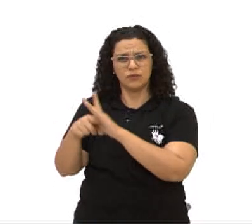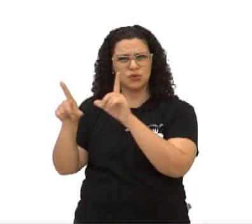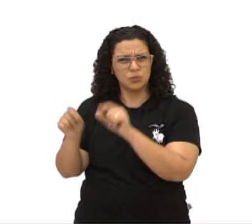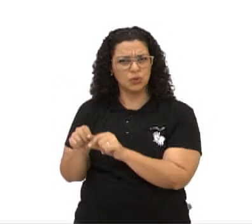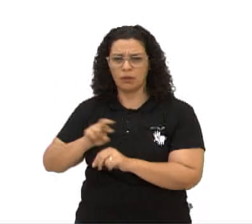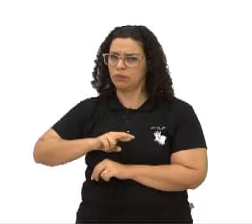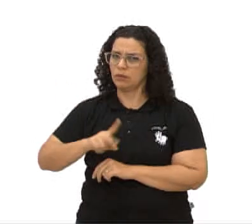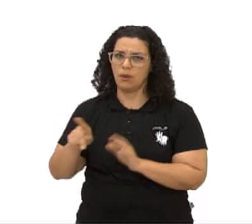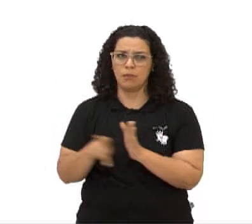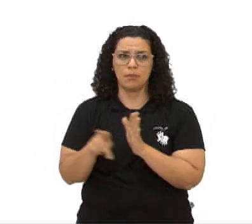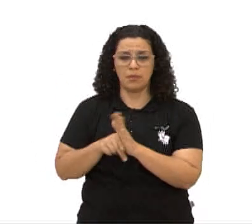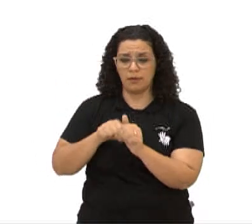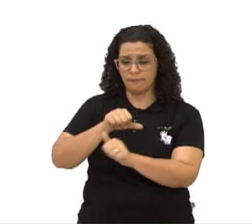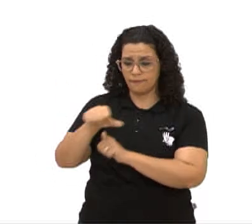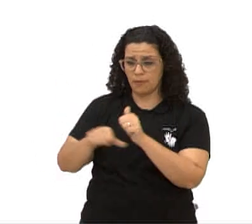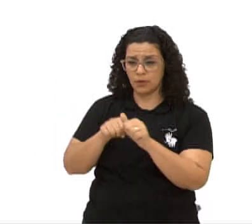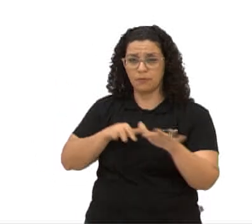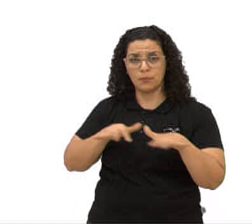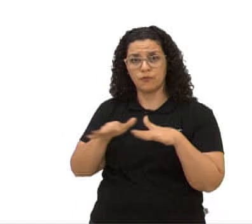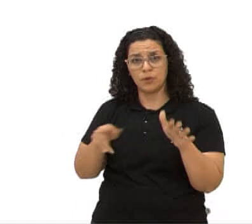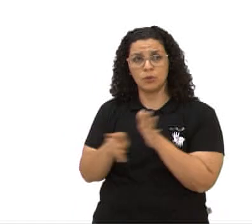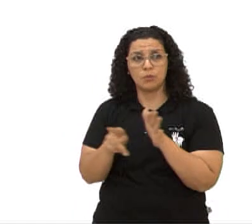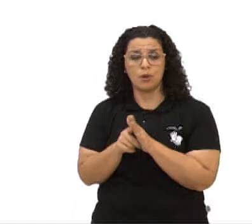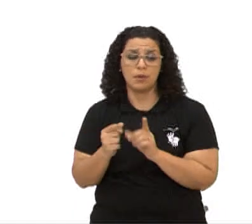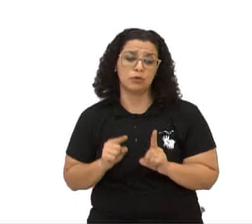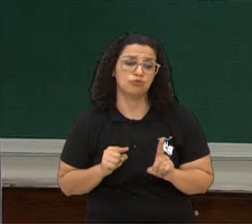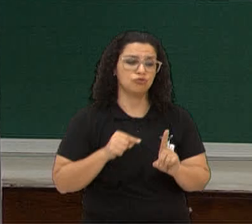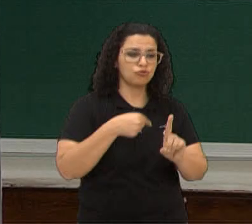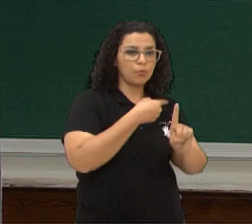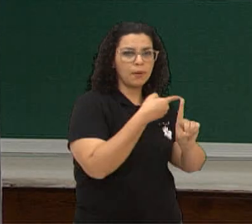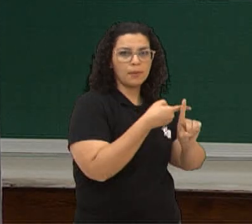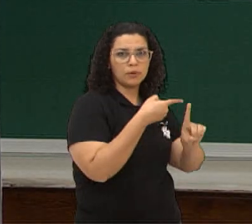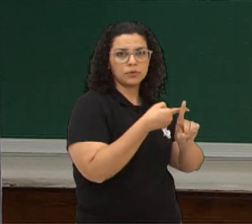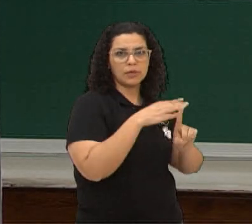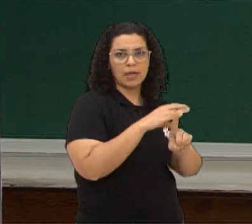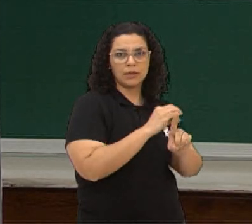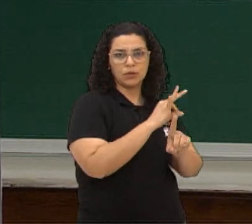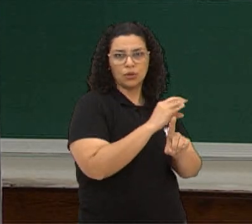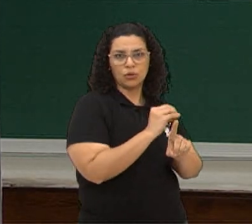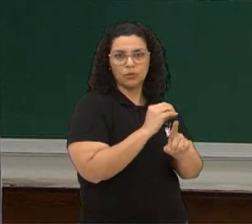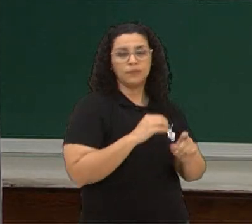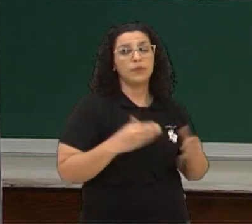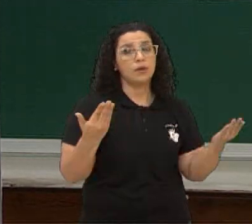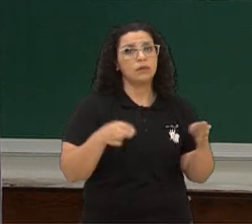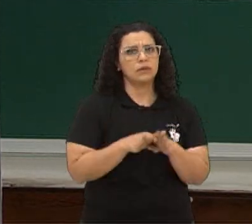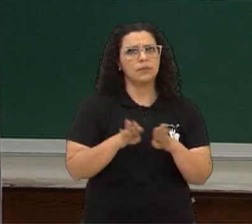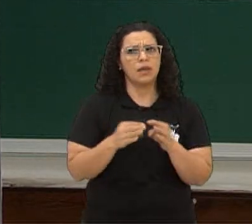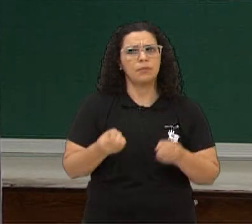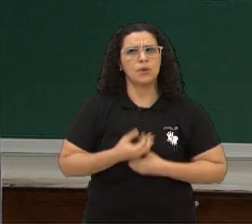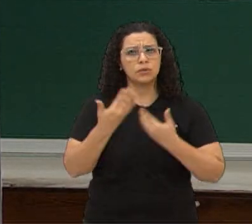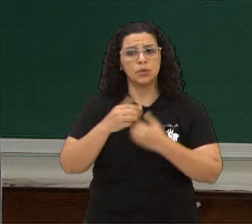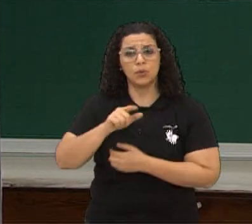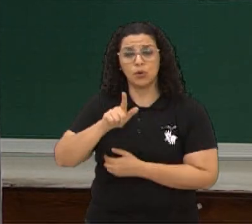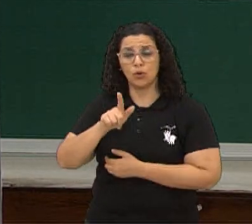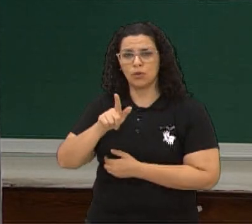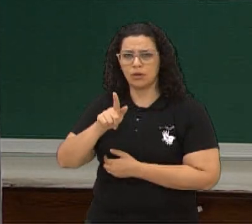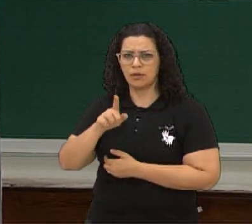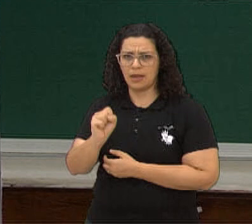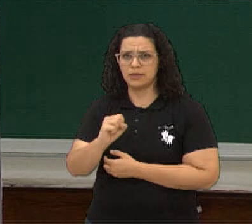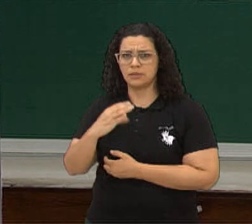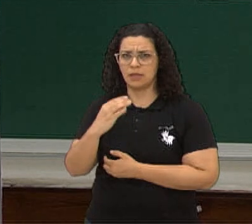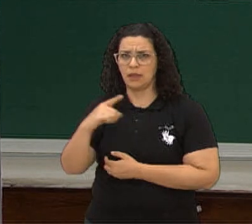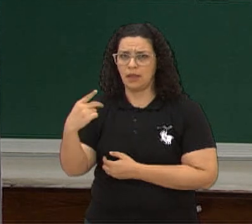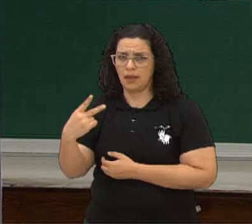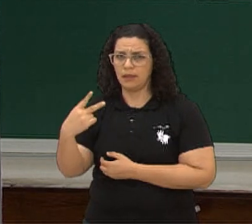vão se modificar, se movimentar em relação ao cátodo. A produção de gás cloro ocorre no